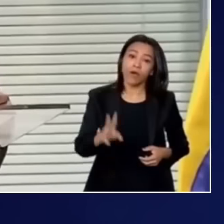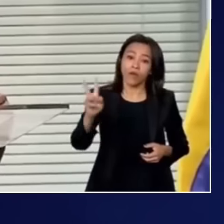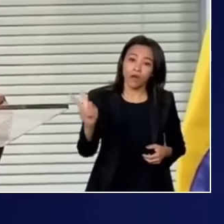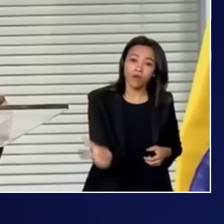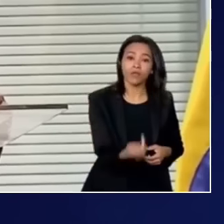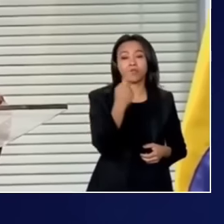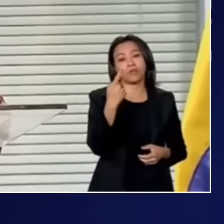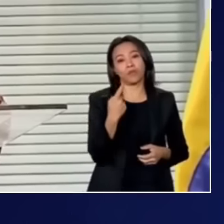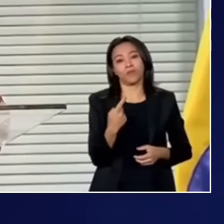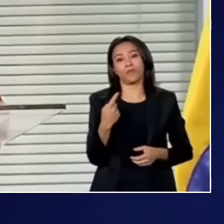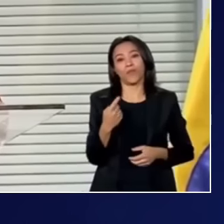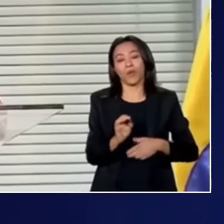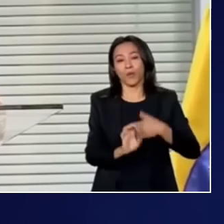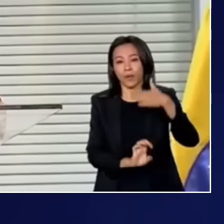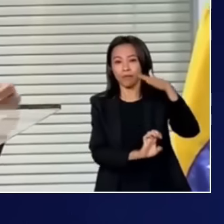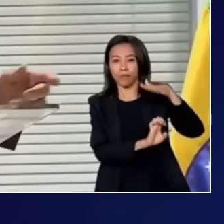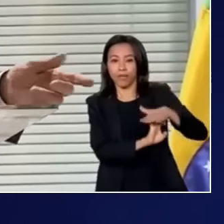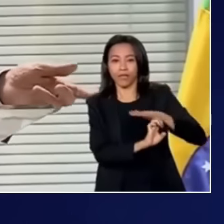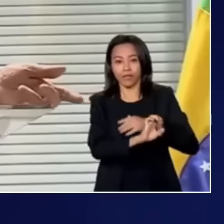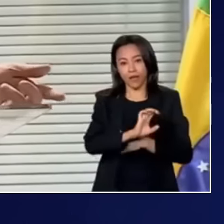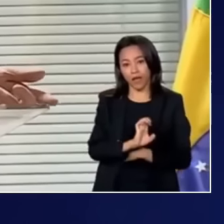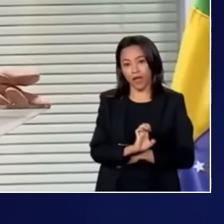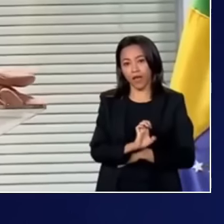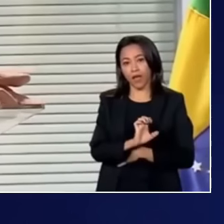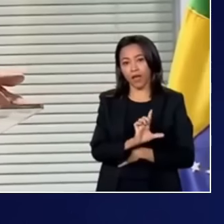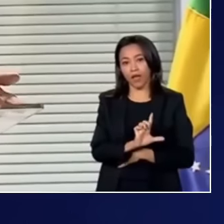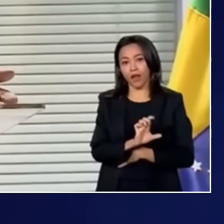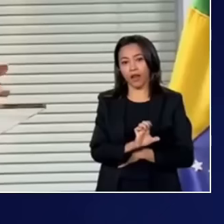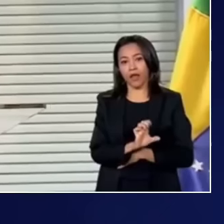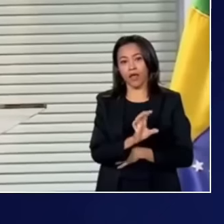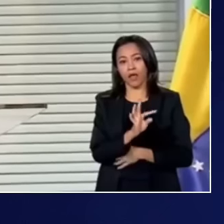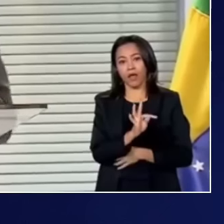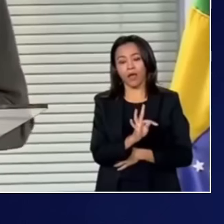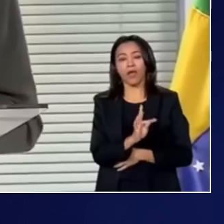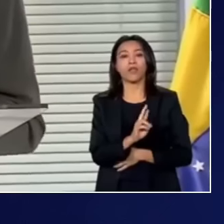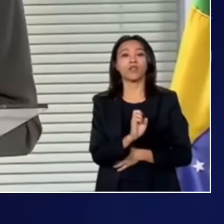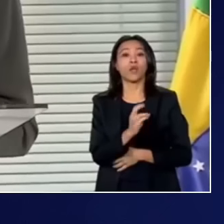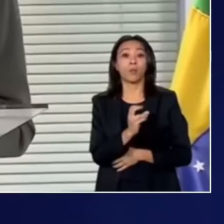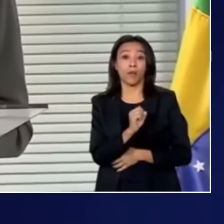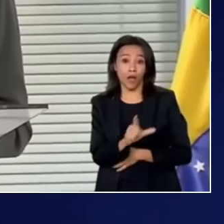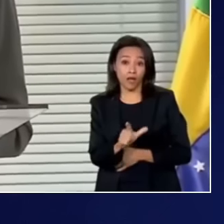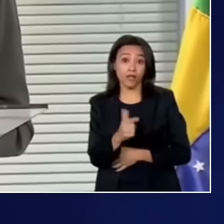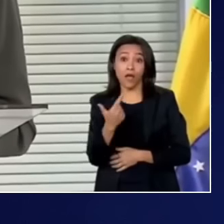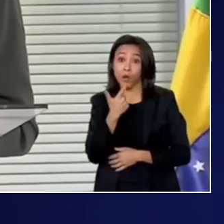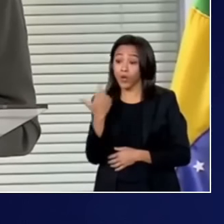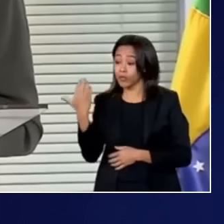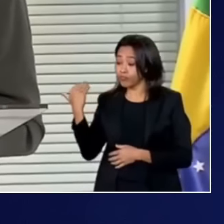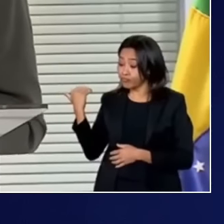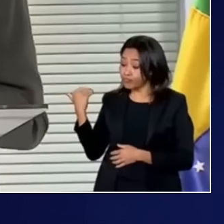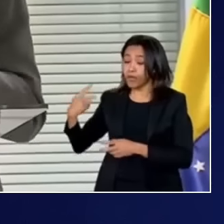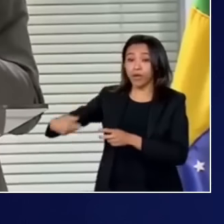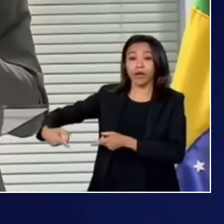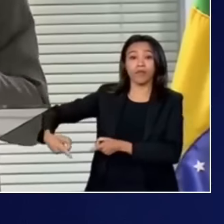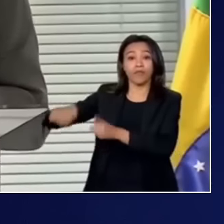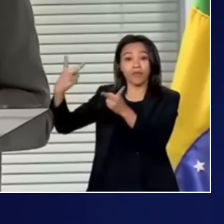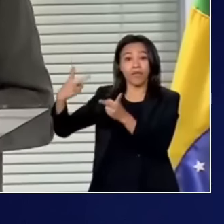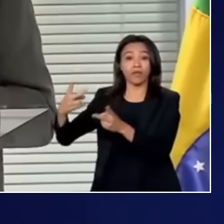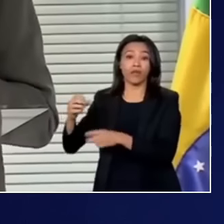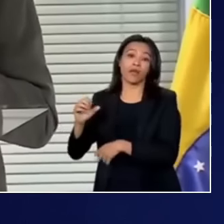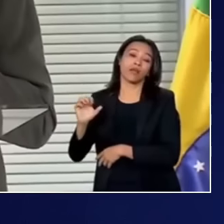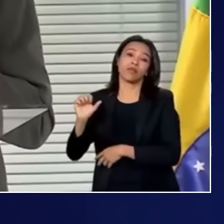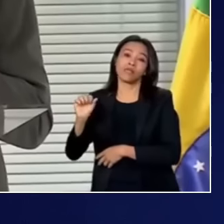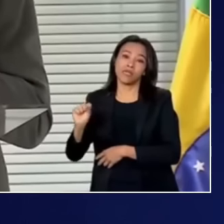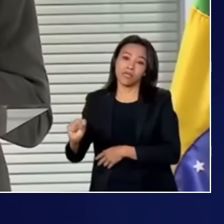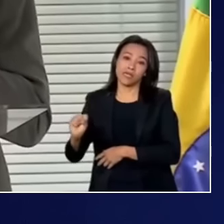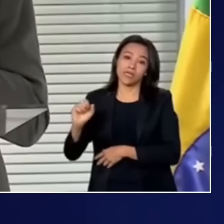a Eletrobras agora mais recentemente nós vimos a privatização da sabes o Rio foi Governador